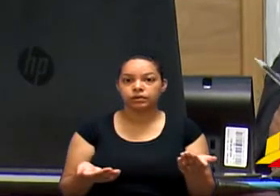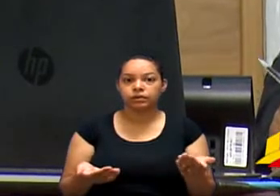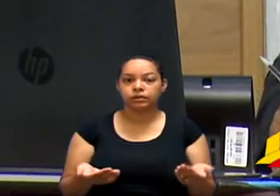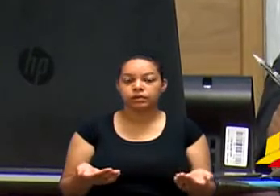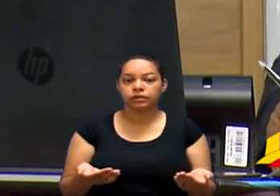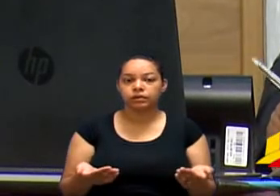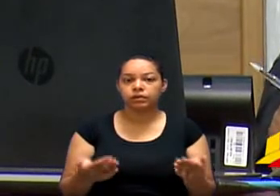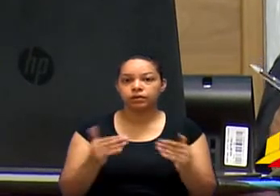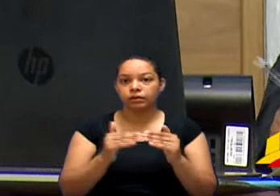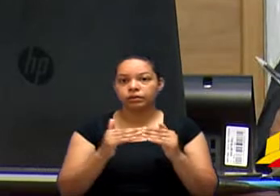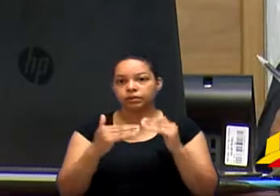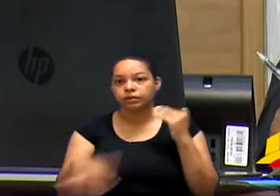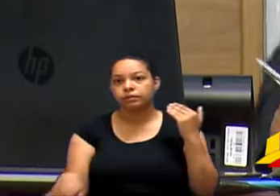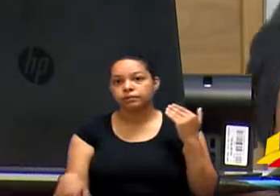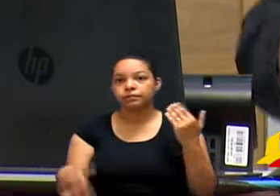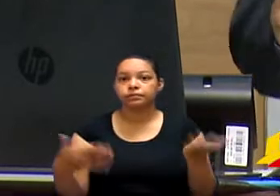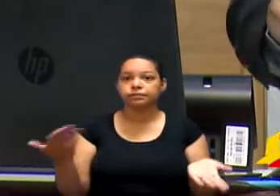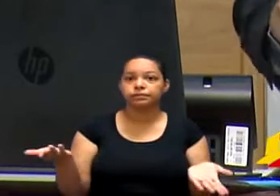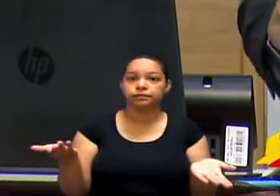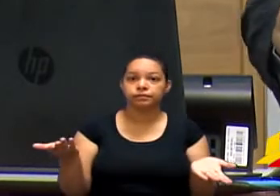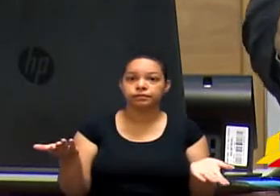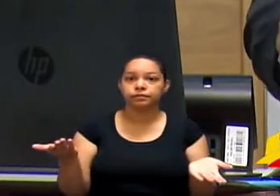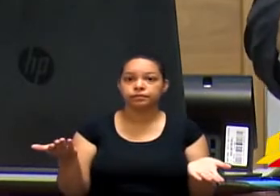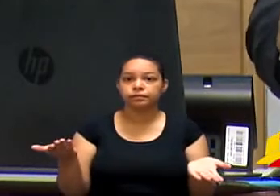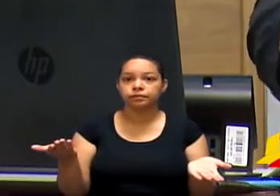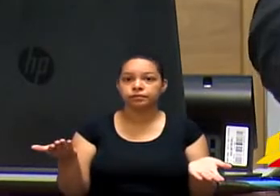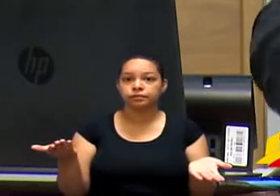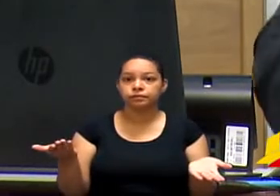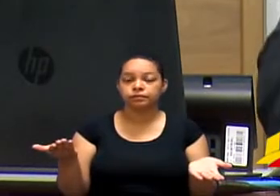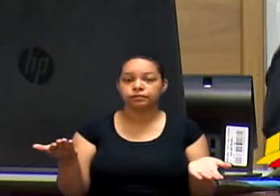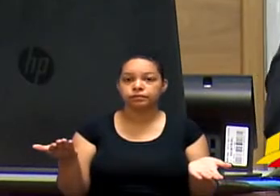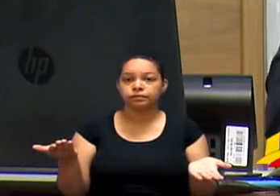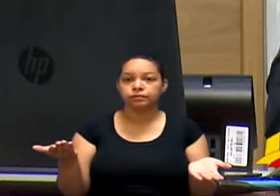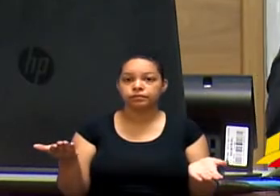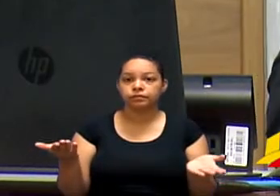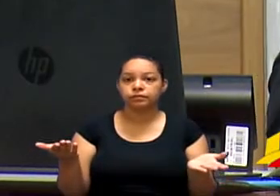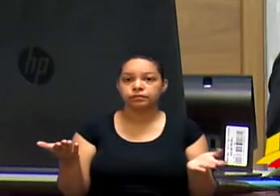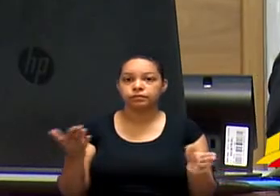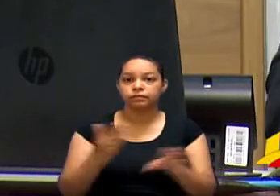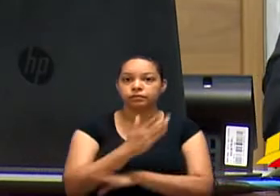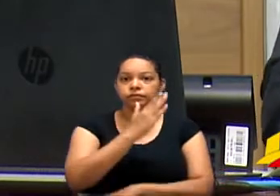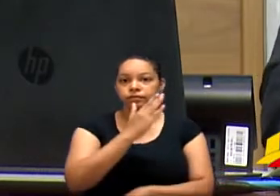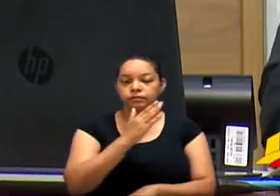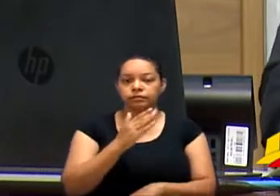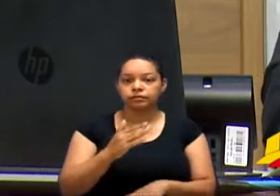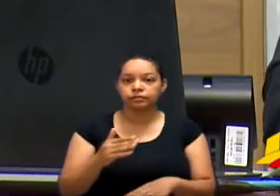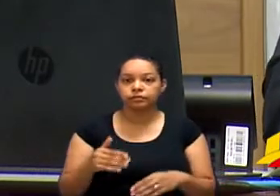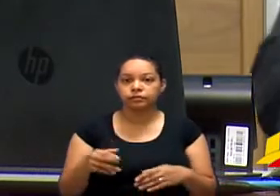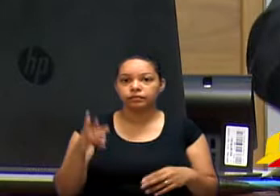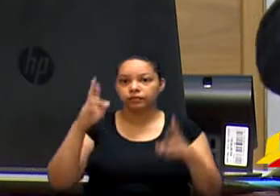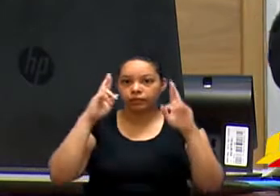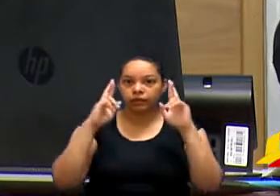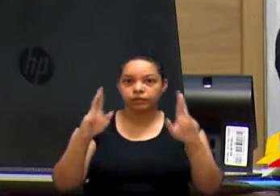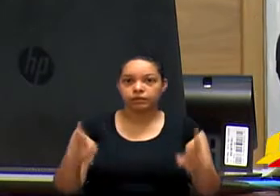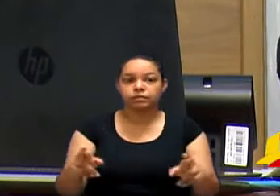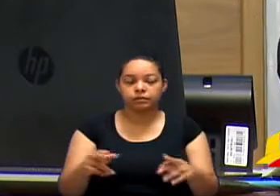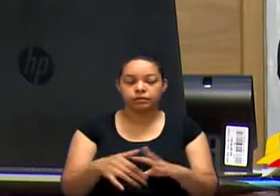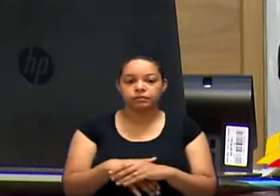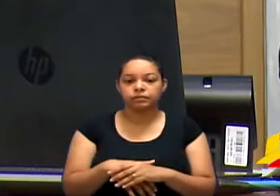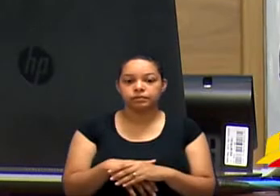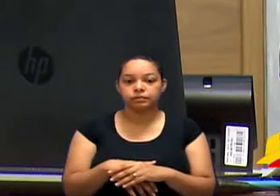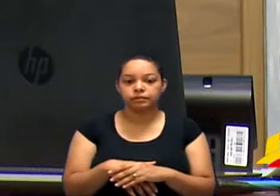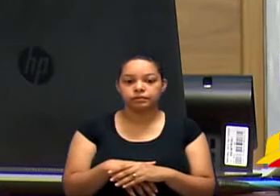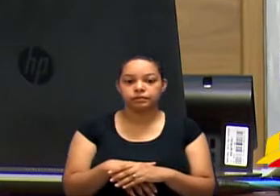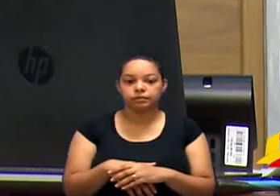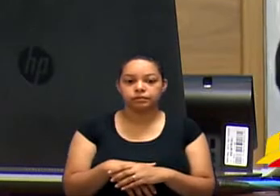destacados vereadores que concordam os contrário queira se manifestar aprovado respeitando os destaque Eu gostaria de